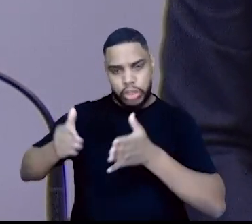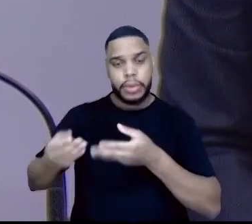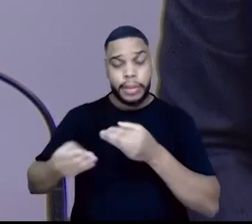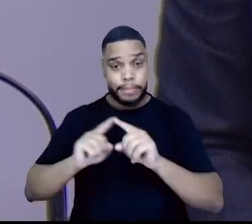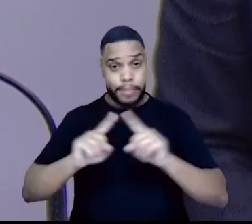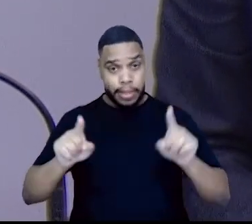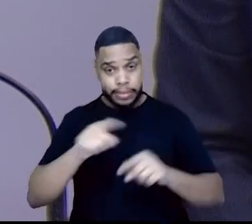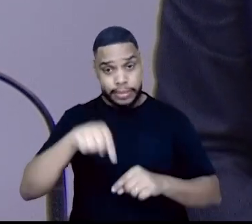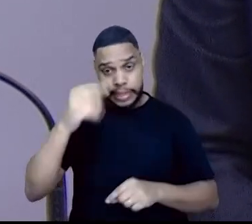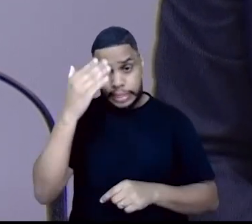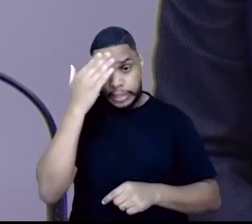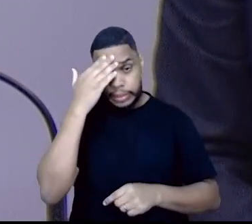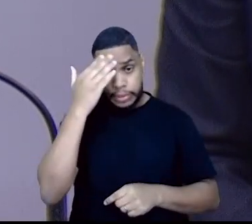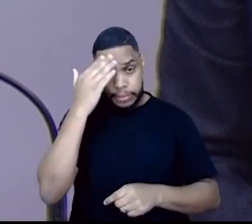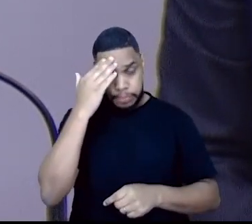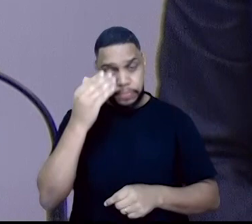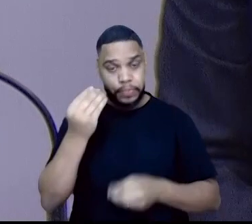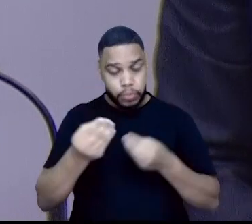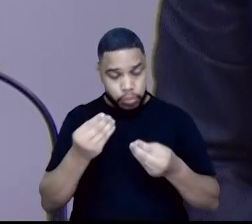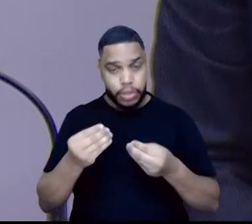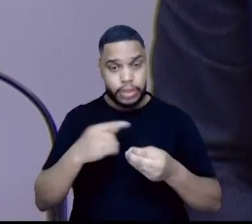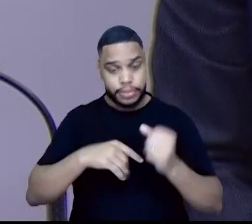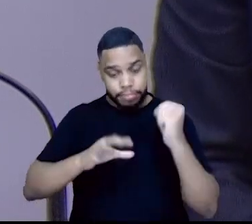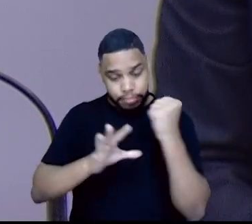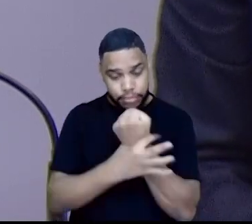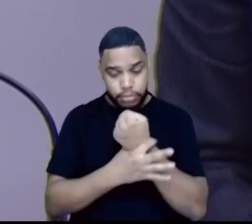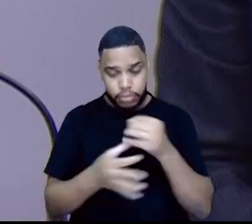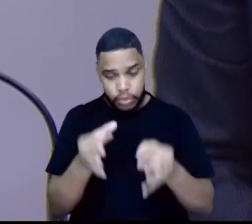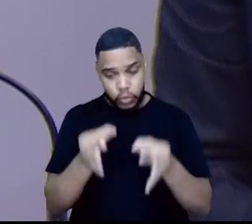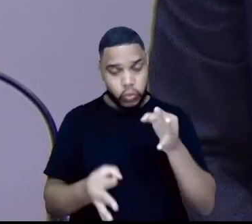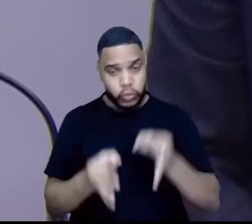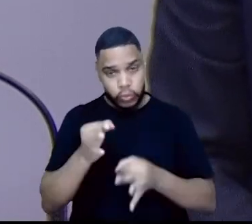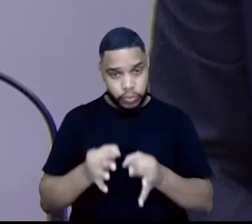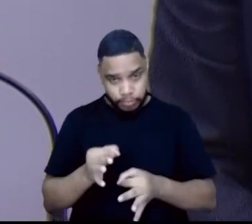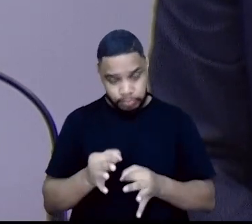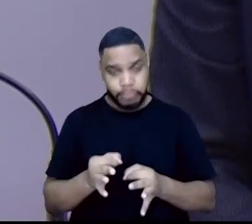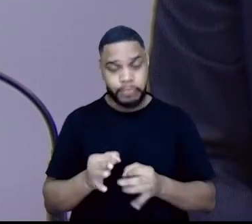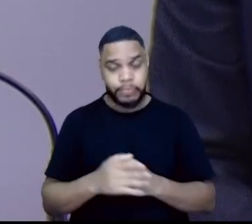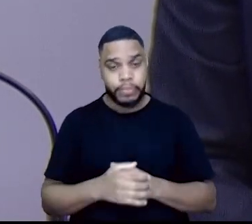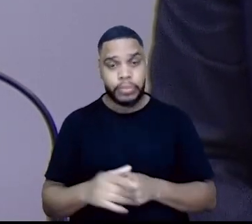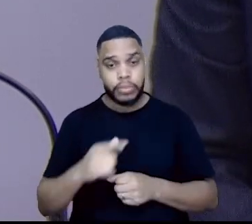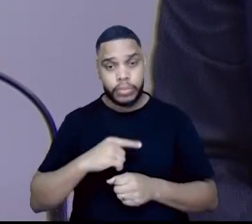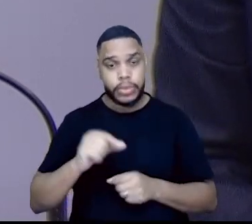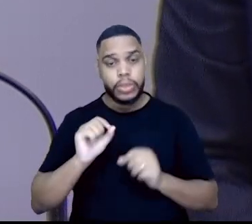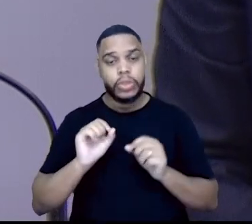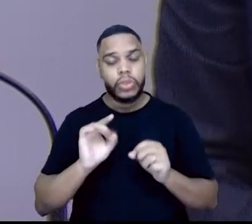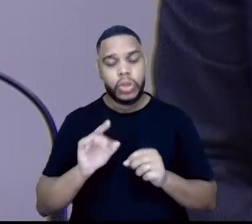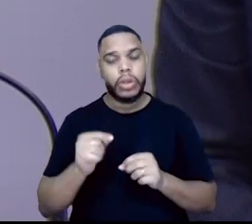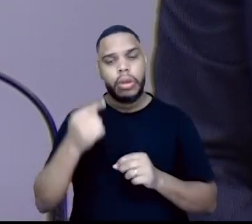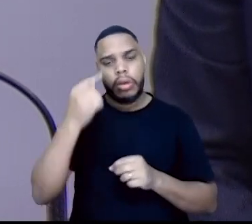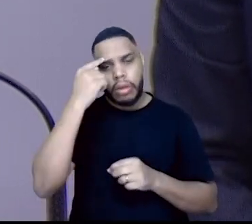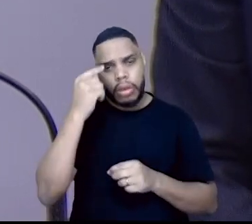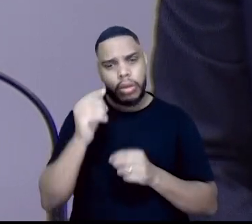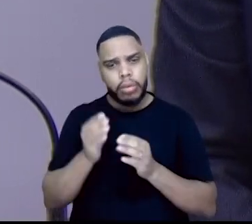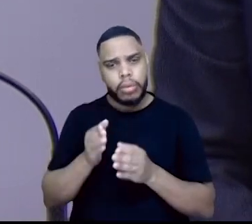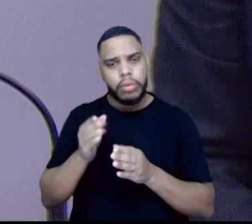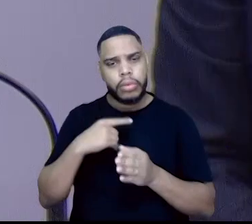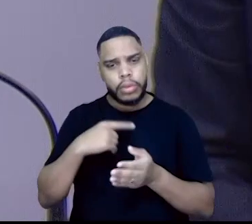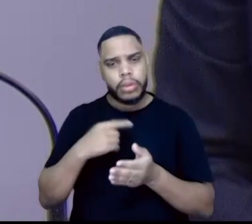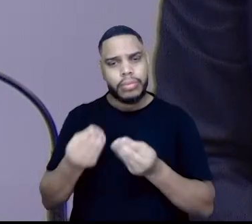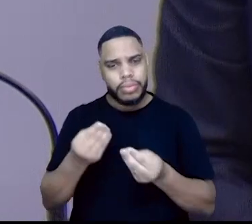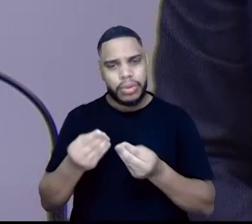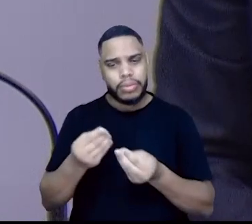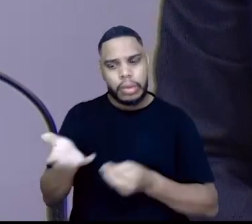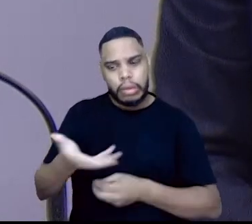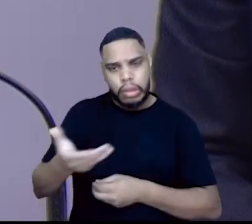que a concretização da isonomia e da segurança jurídica não pode ser norteada exclusivamente pelo mote da